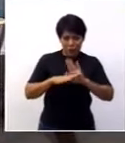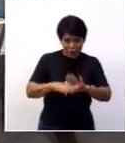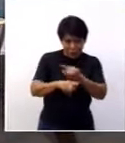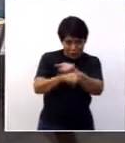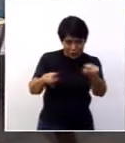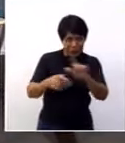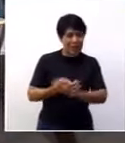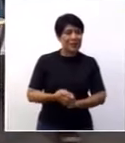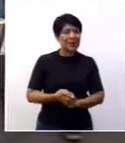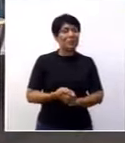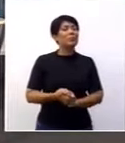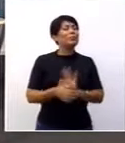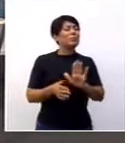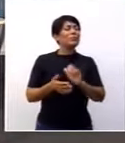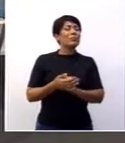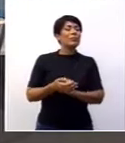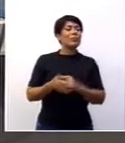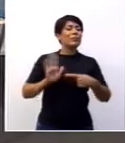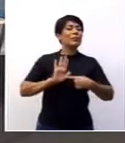aí na tela